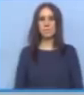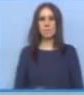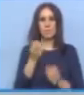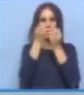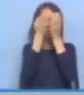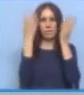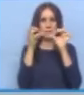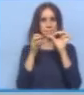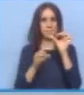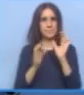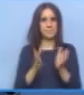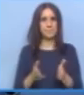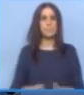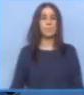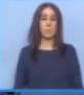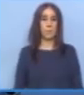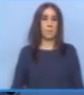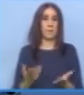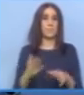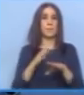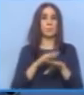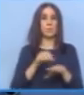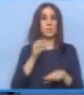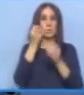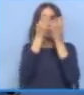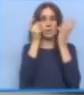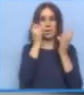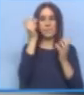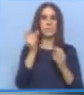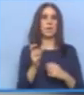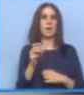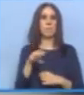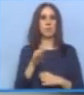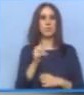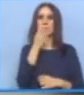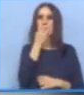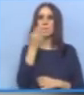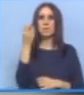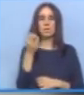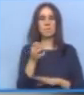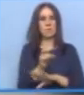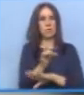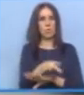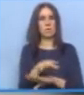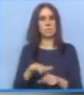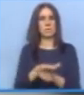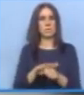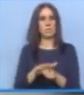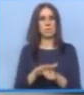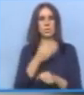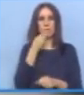E então, por isso, o profeta Amós grita contra esta situação